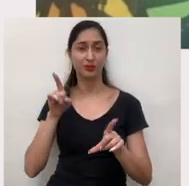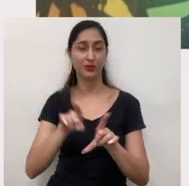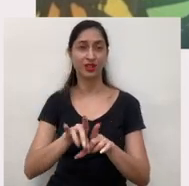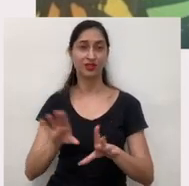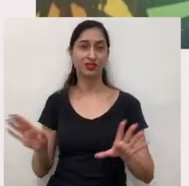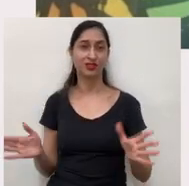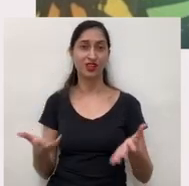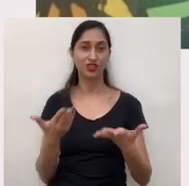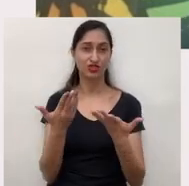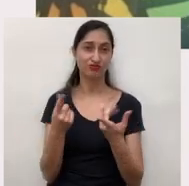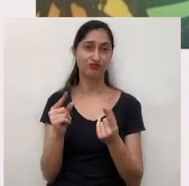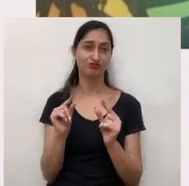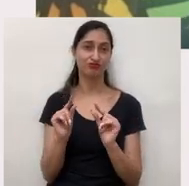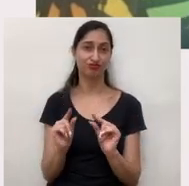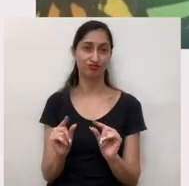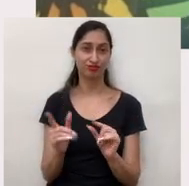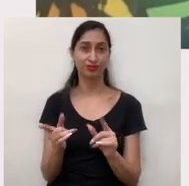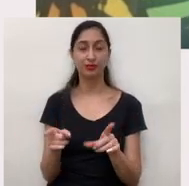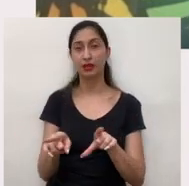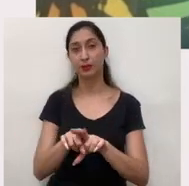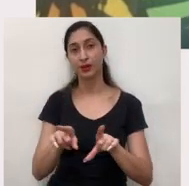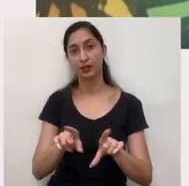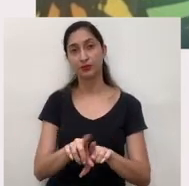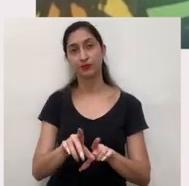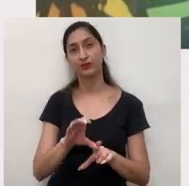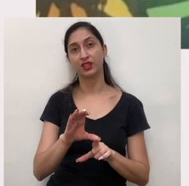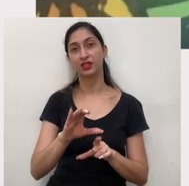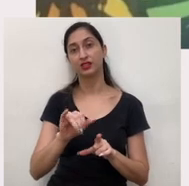né? O Cidade Sua